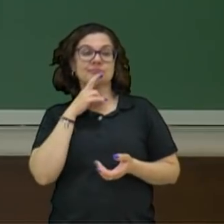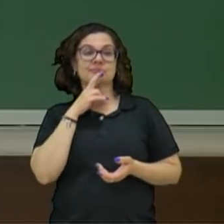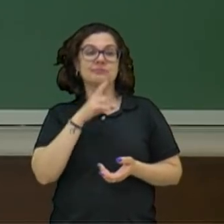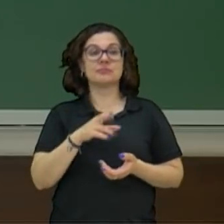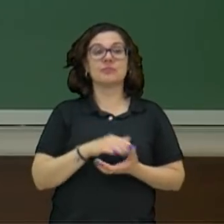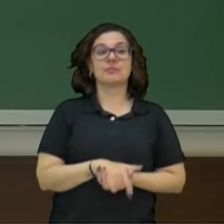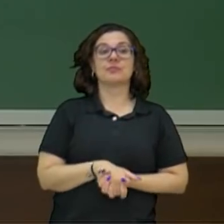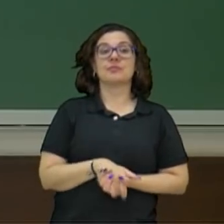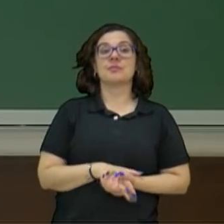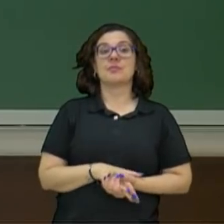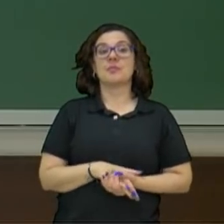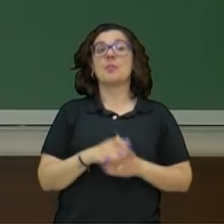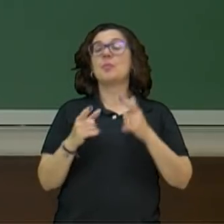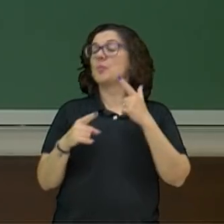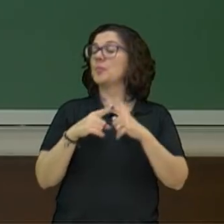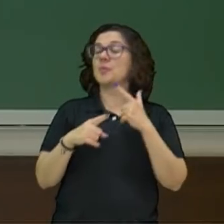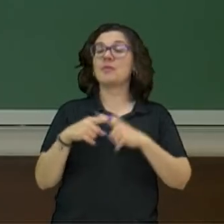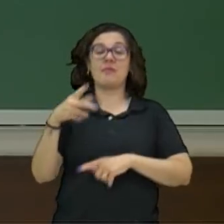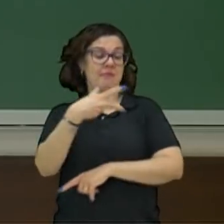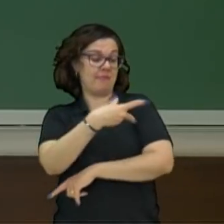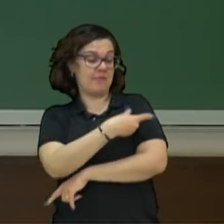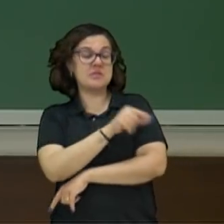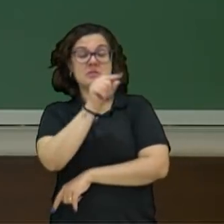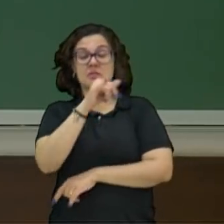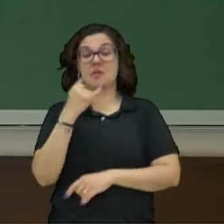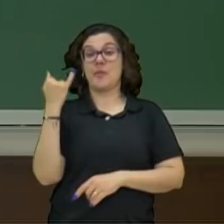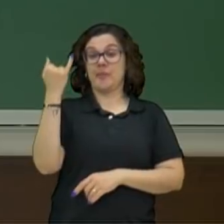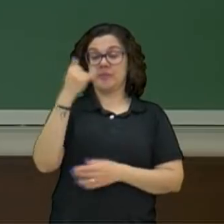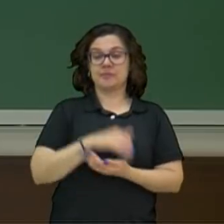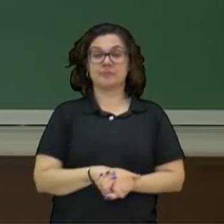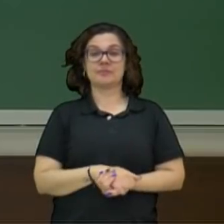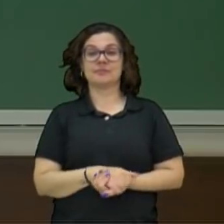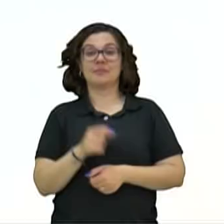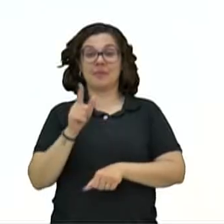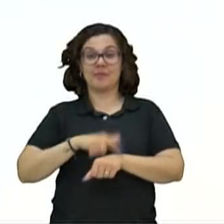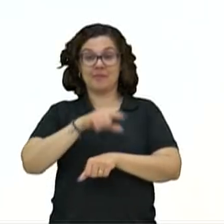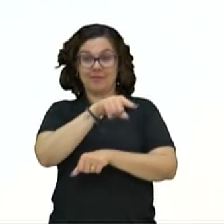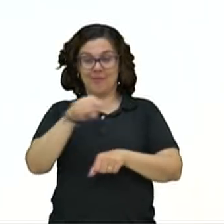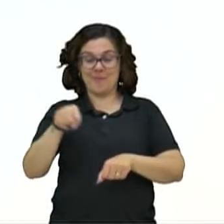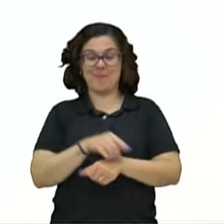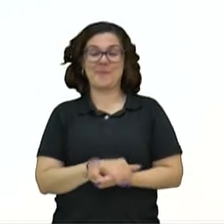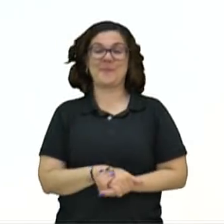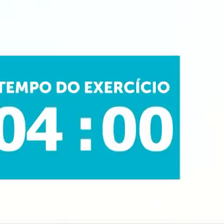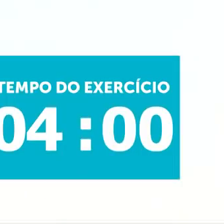suas palavras, né? Por que as vacinas são tão importantes? Vamos lá?